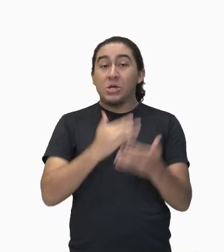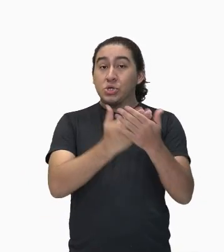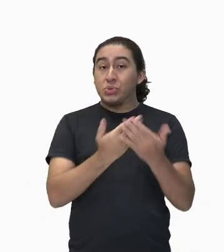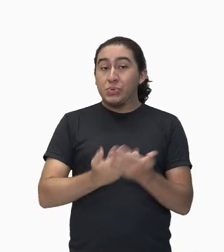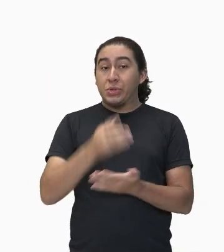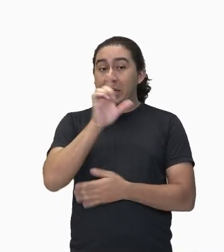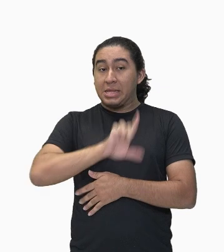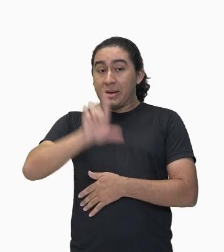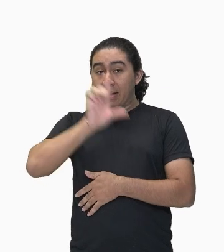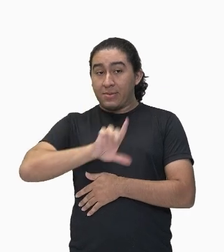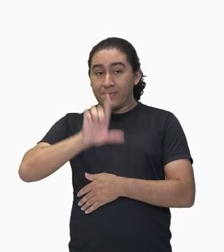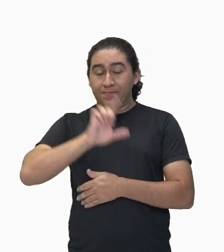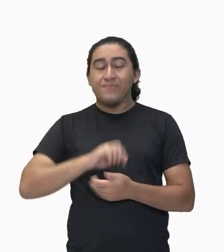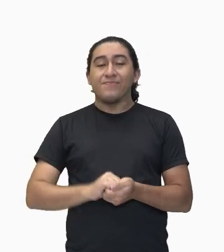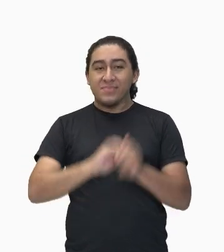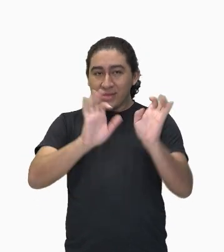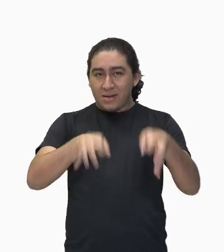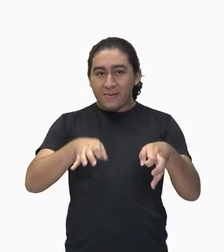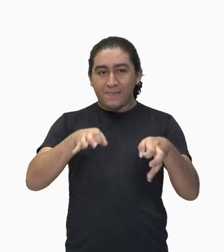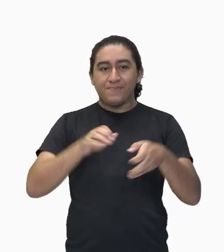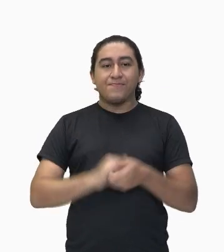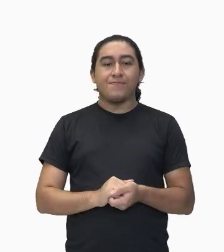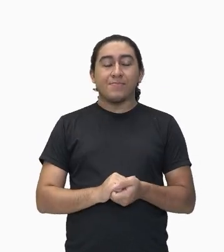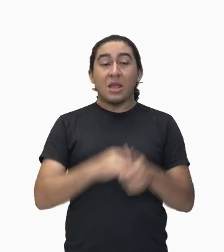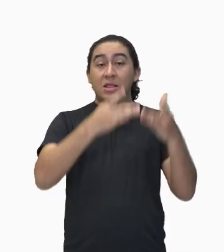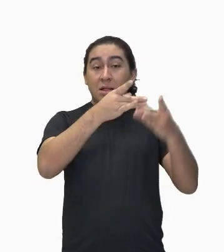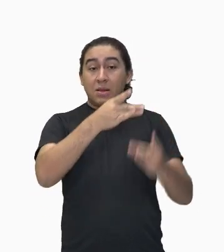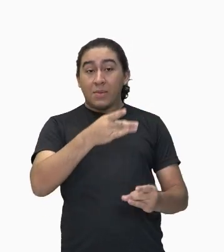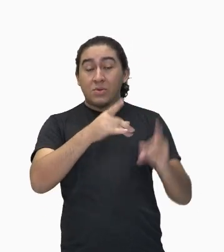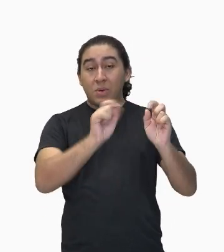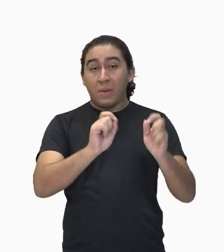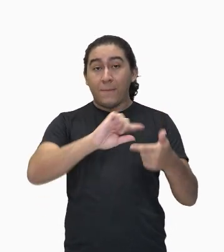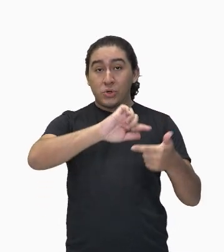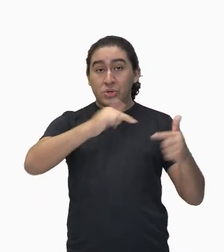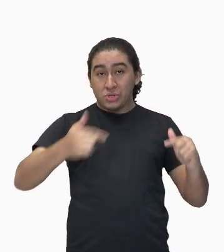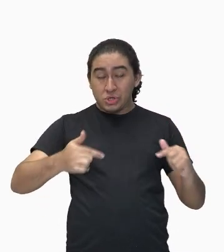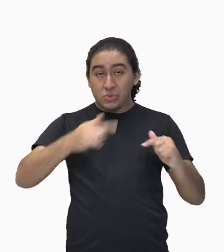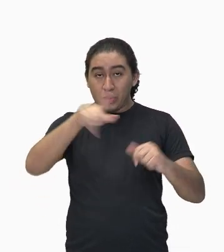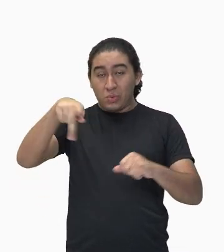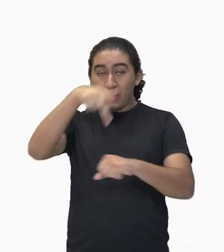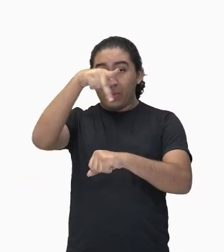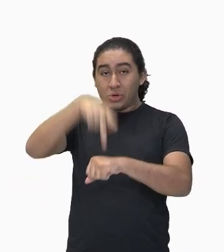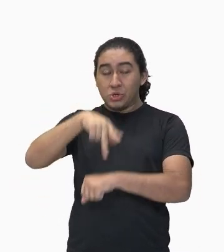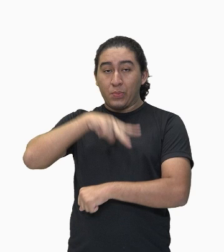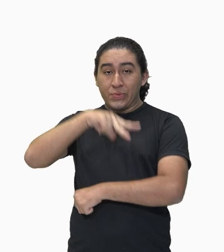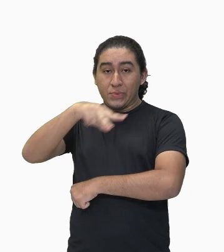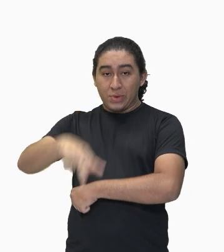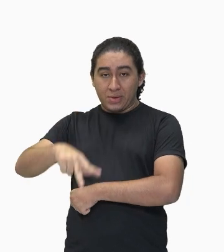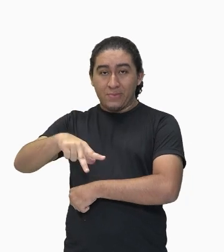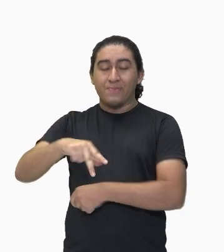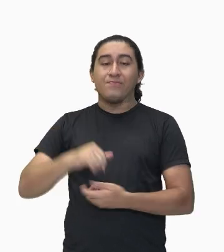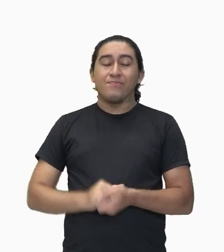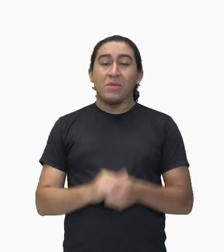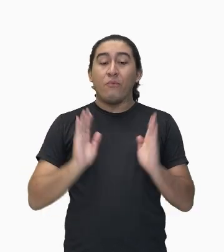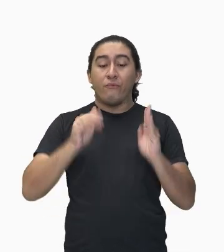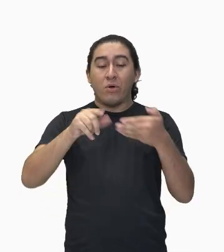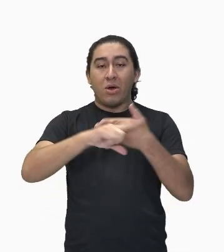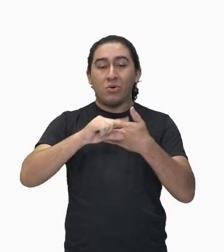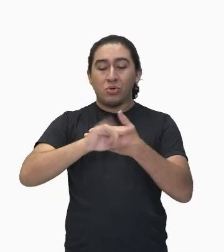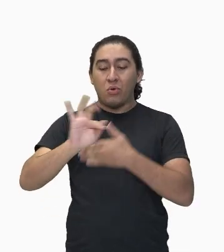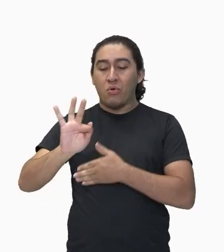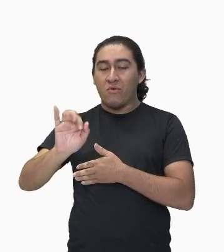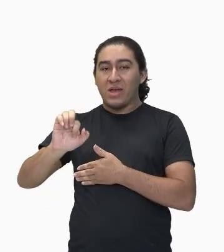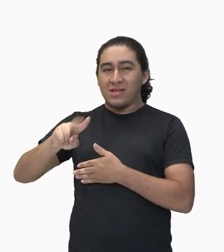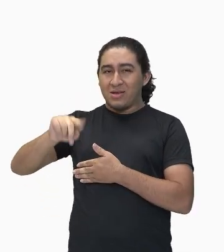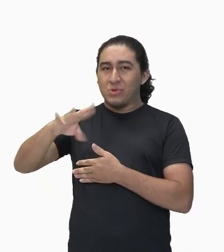estudos literários, correto? E, como detalhamento disso, vamos abordar o modernismo em Portugal, Fernando